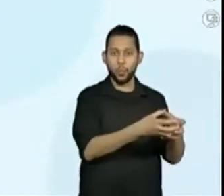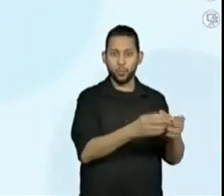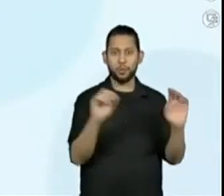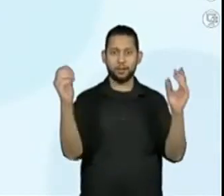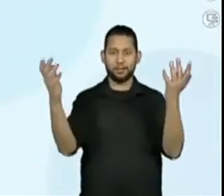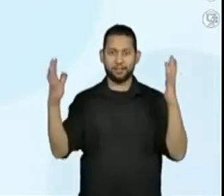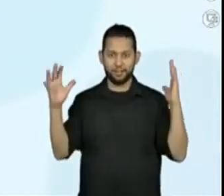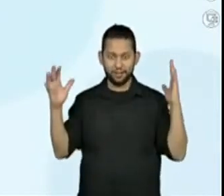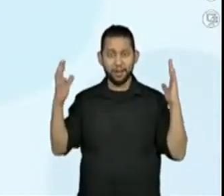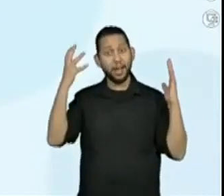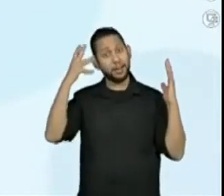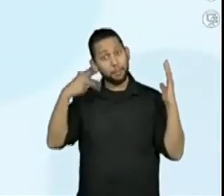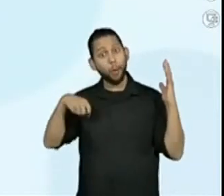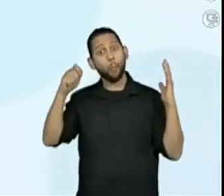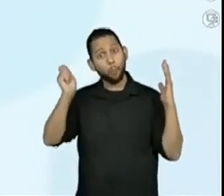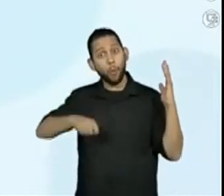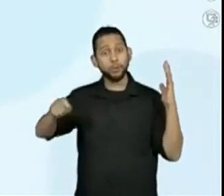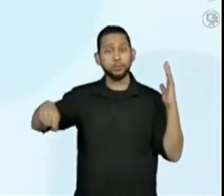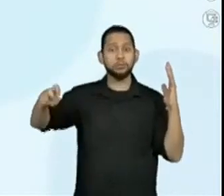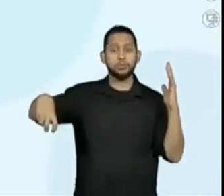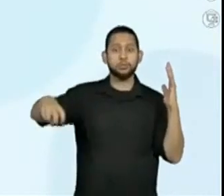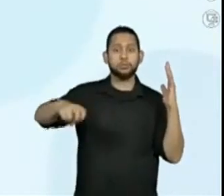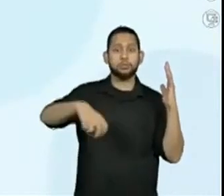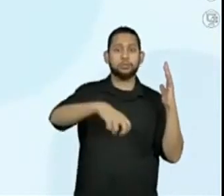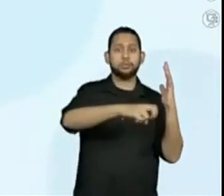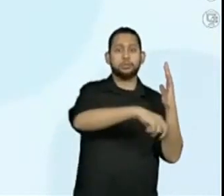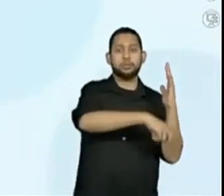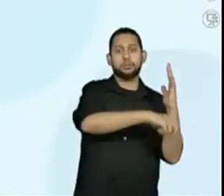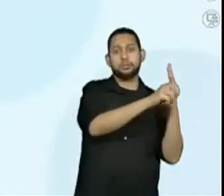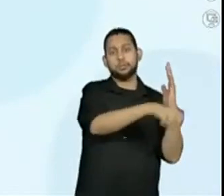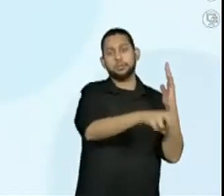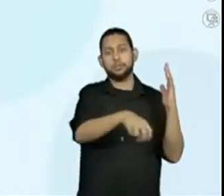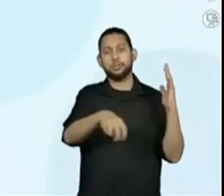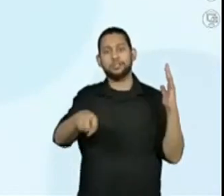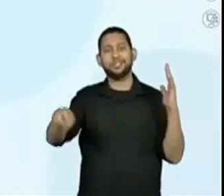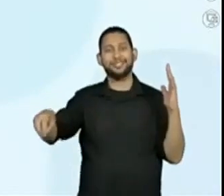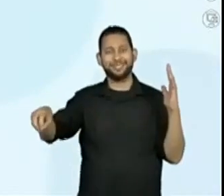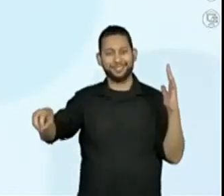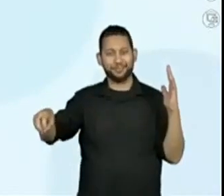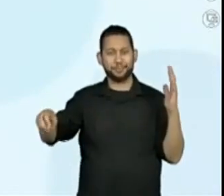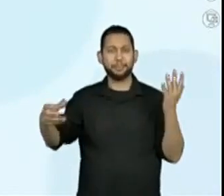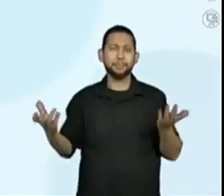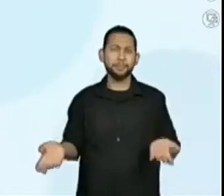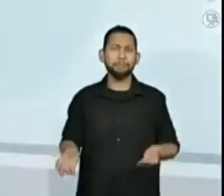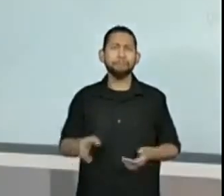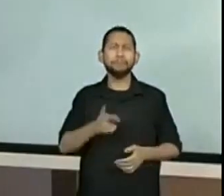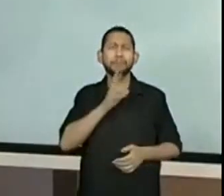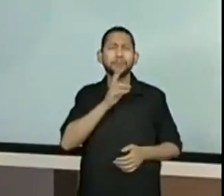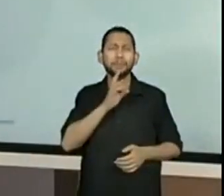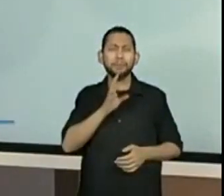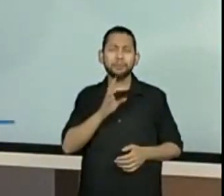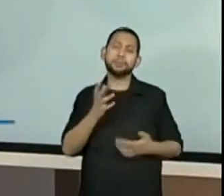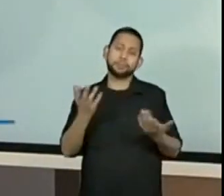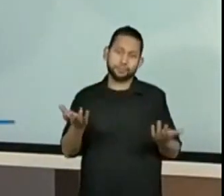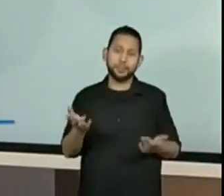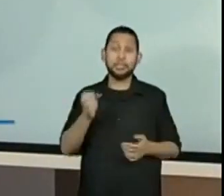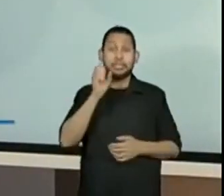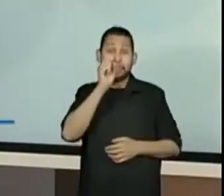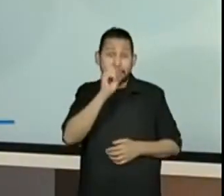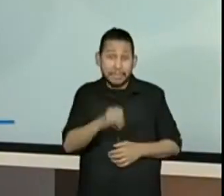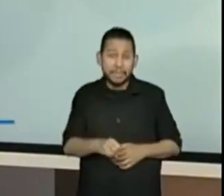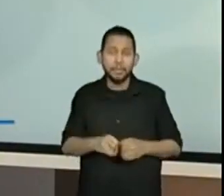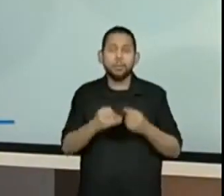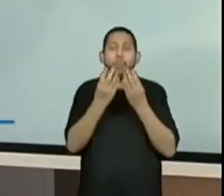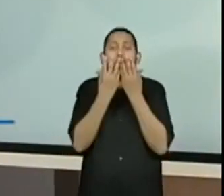fauna. O que são corredores para a fauna? Em virtude da prática da agropecuária e também